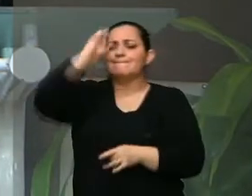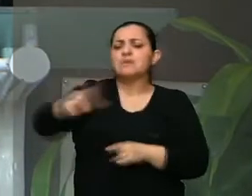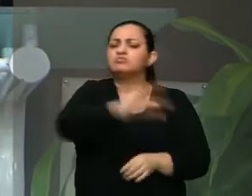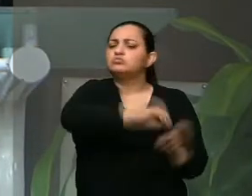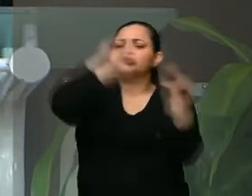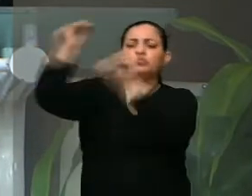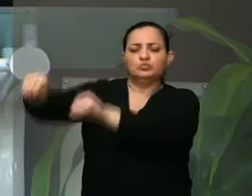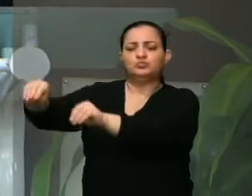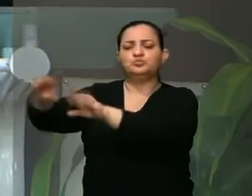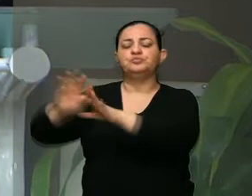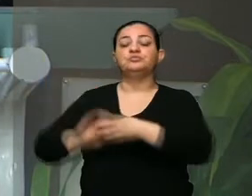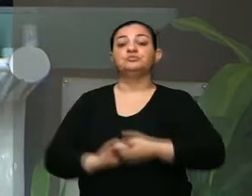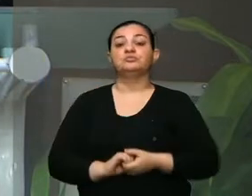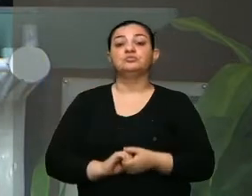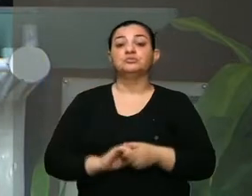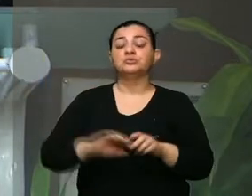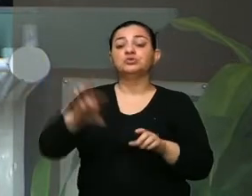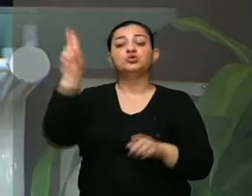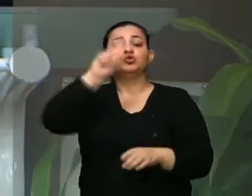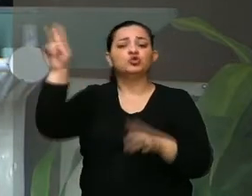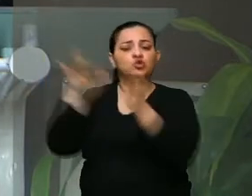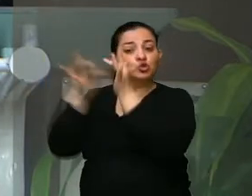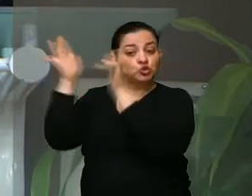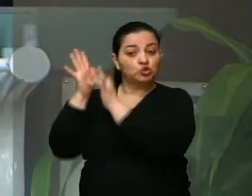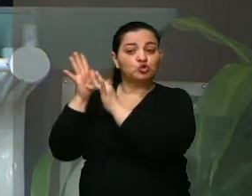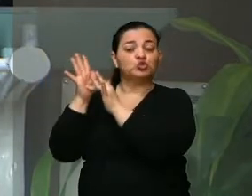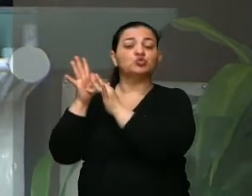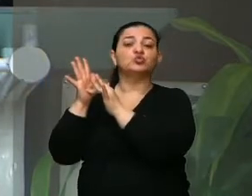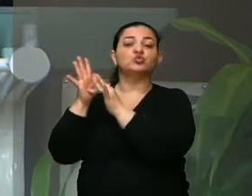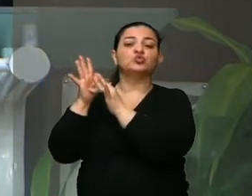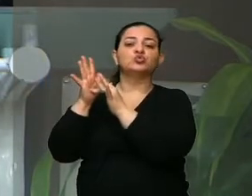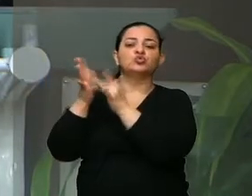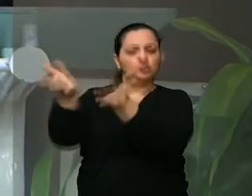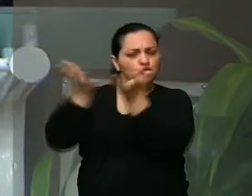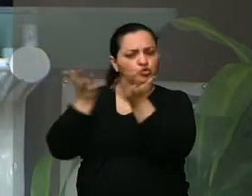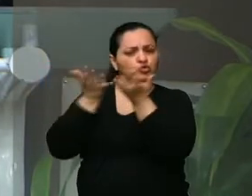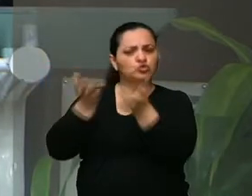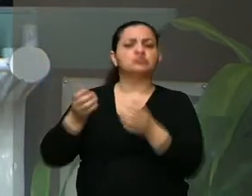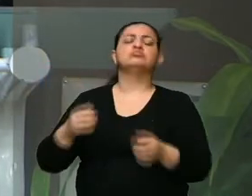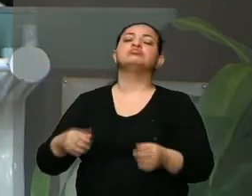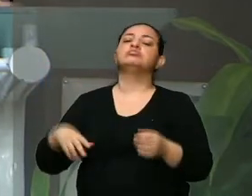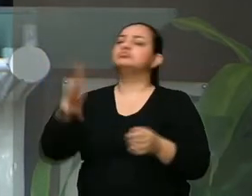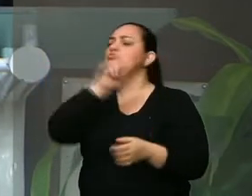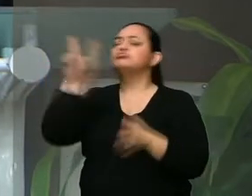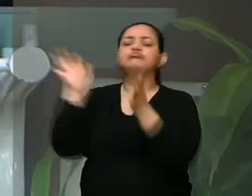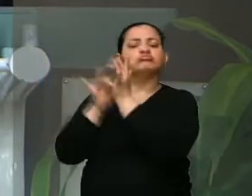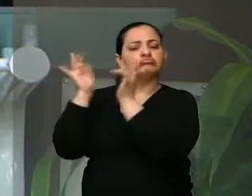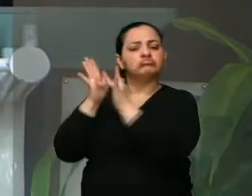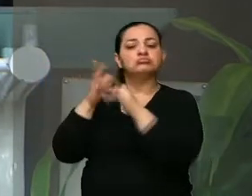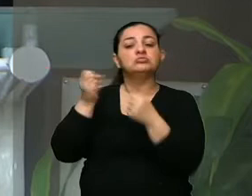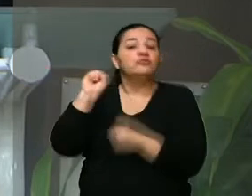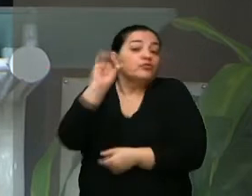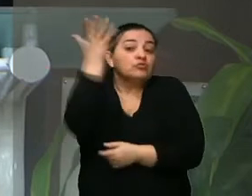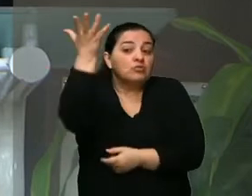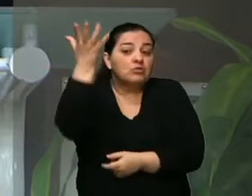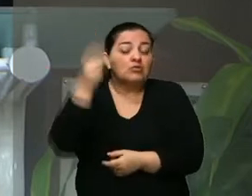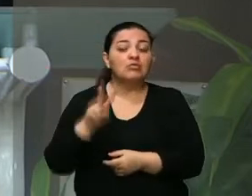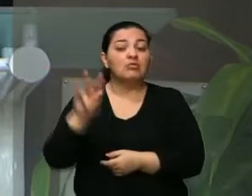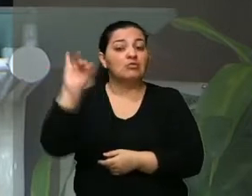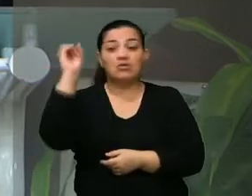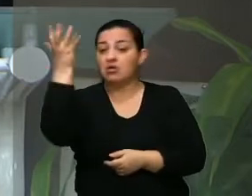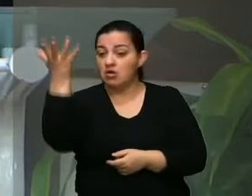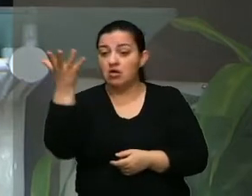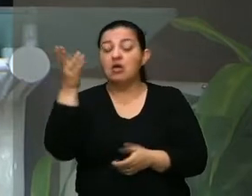mowat em nome de jesus requeiro isso e aquilo vai ser